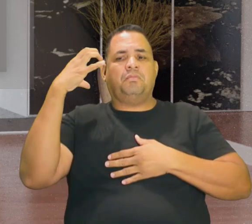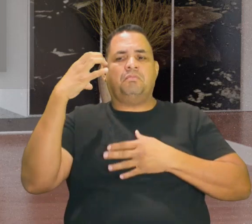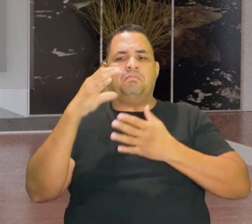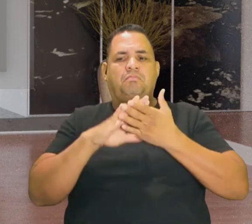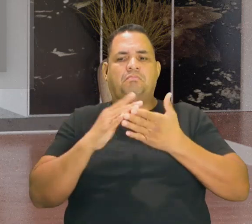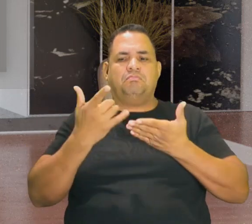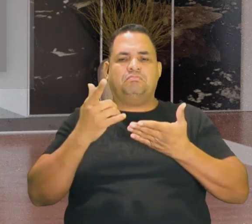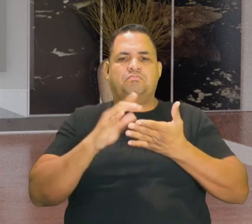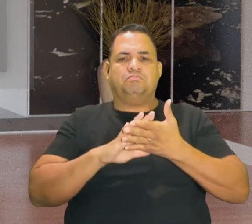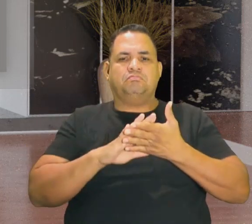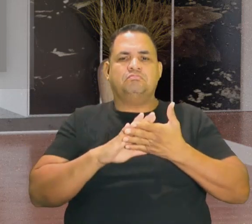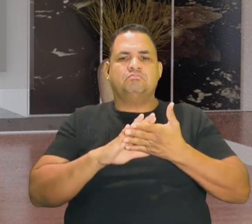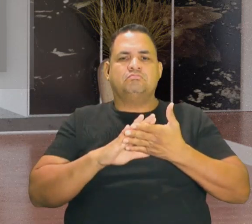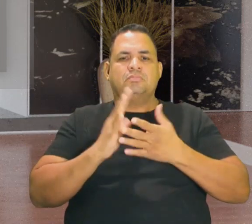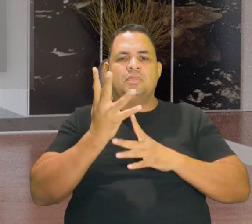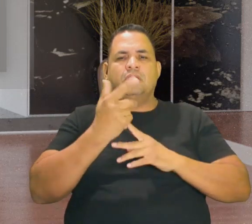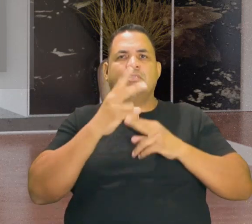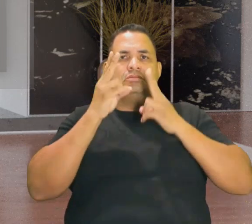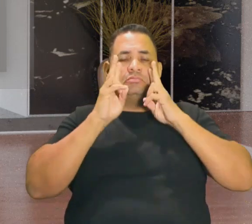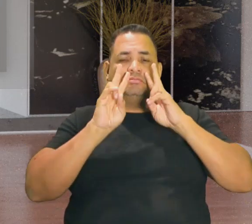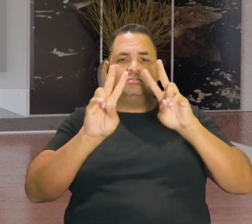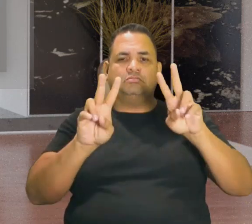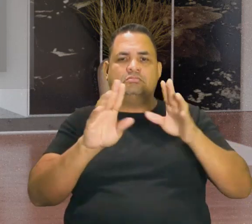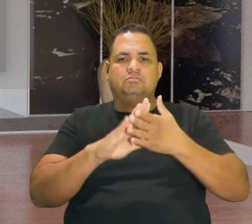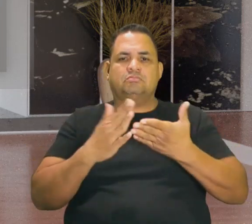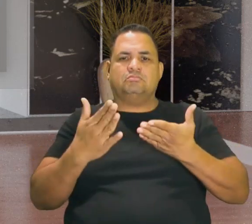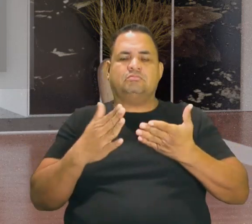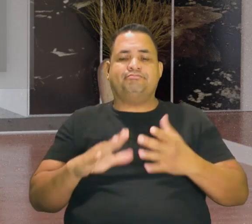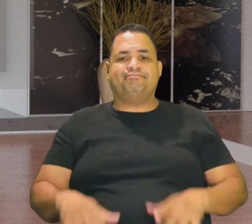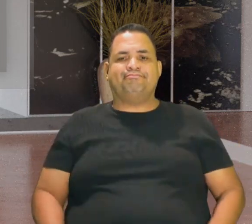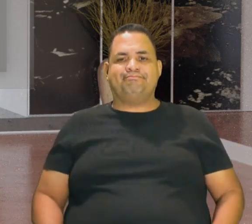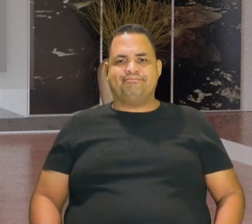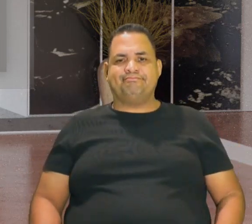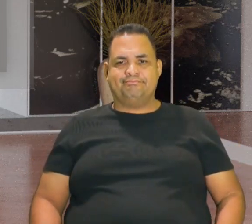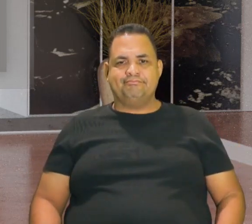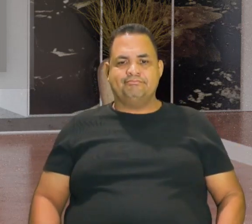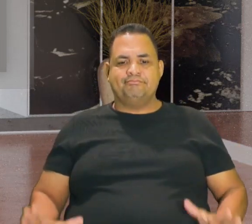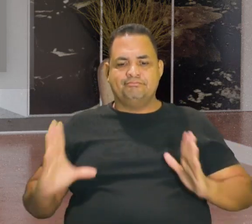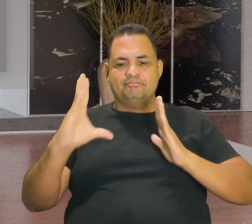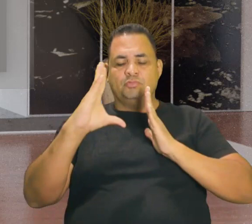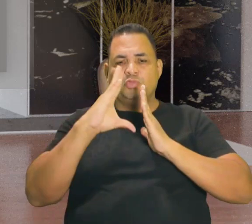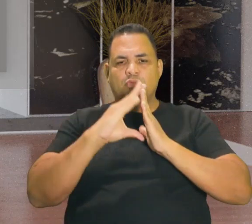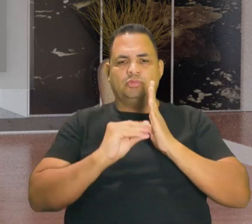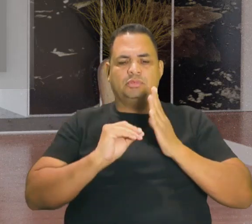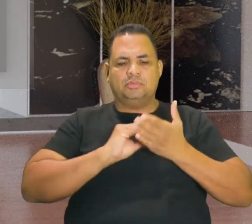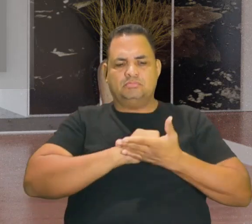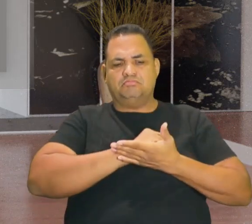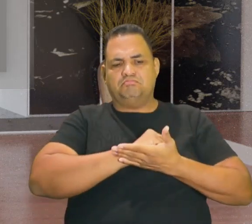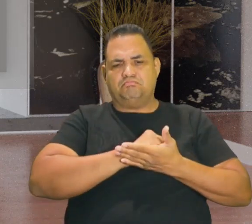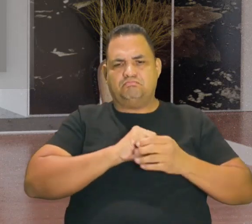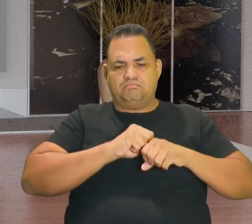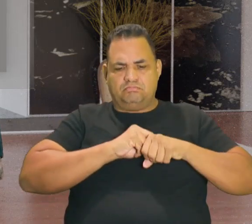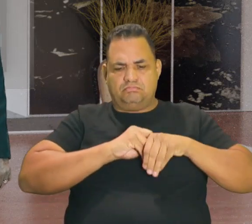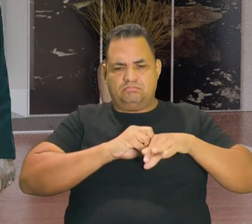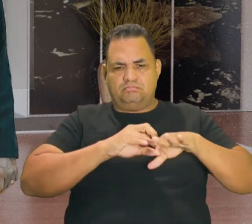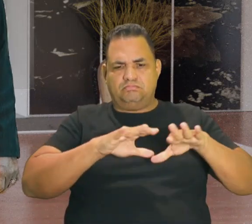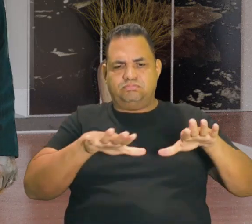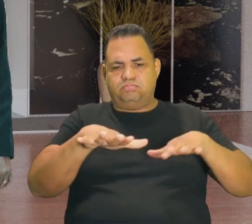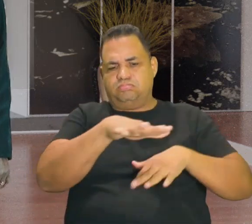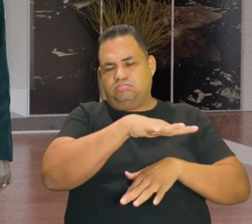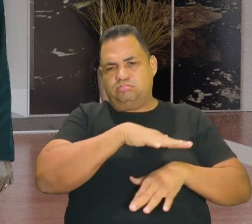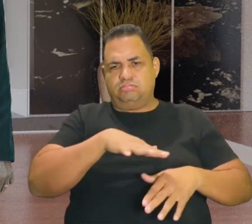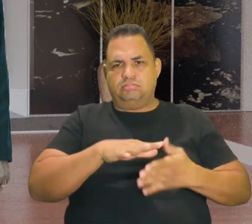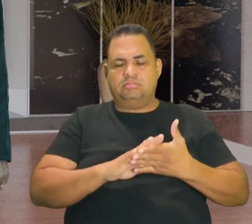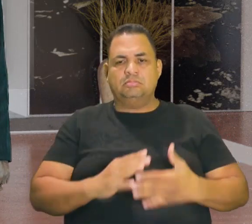ou arte visual então demora muito eles é um conteúdo é muito amplo Então nem sempre vai ter questões